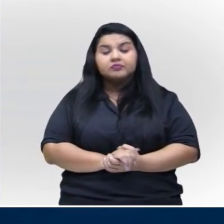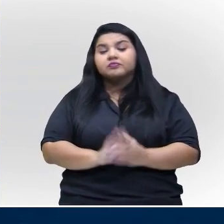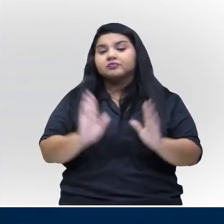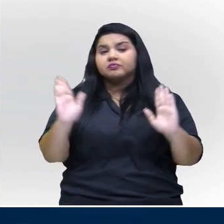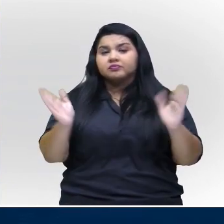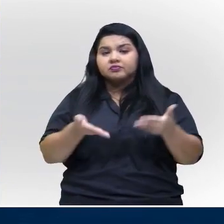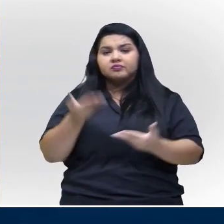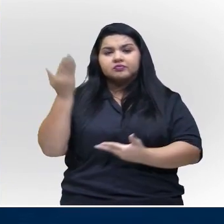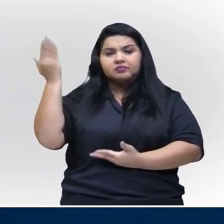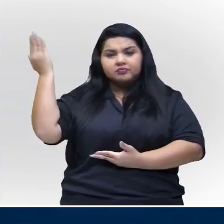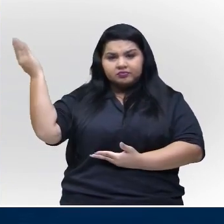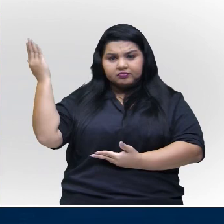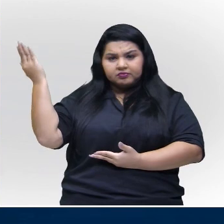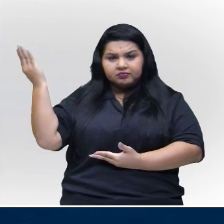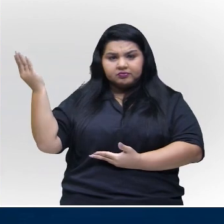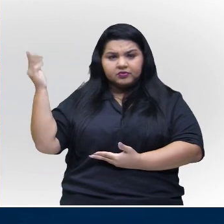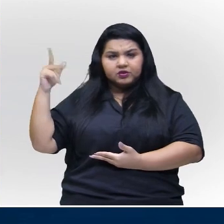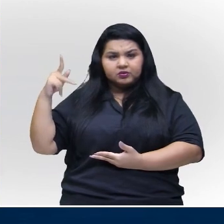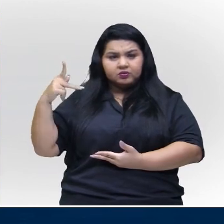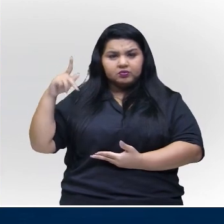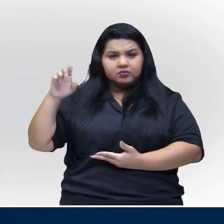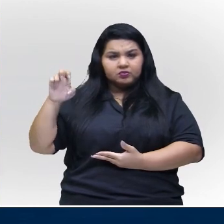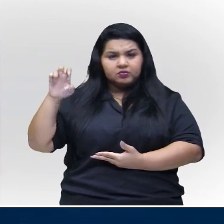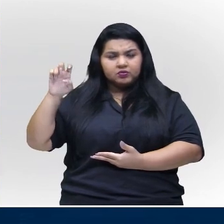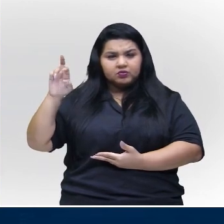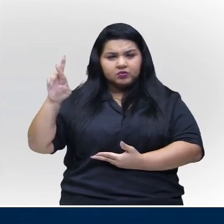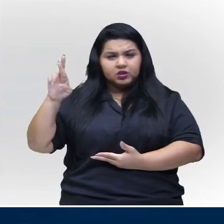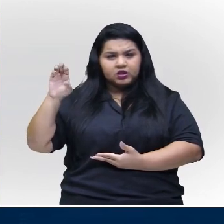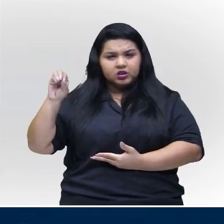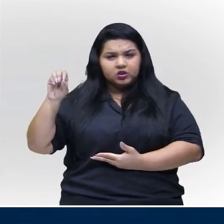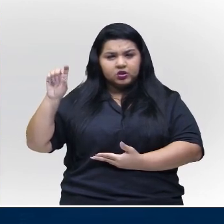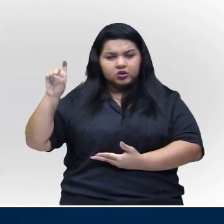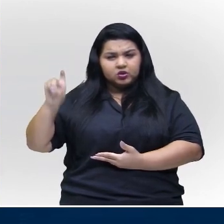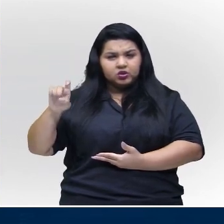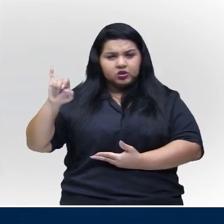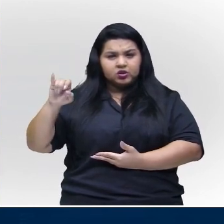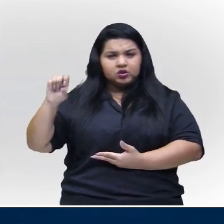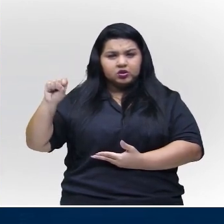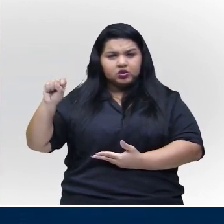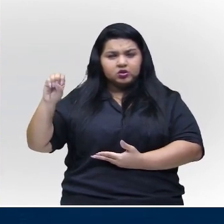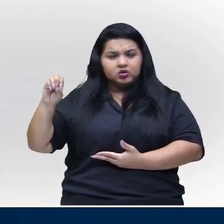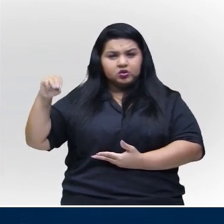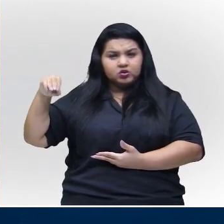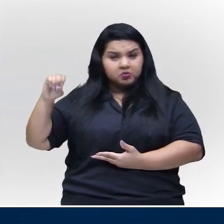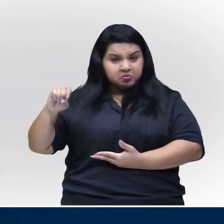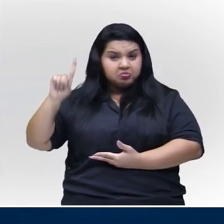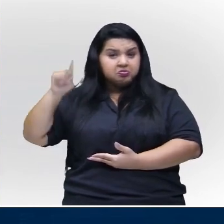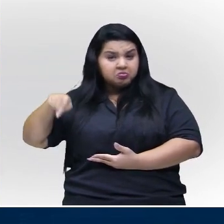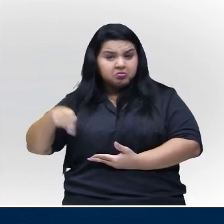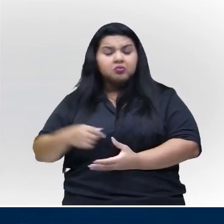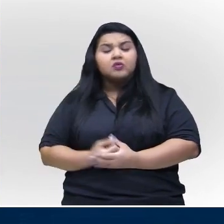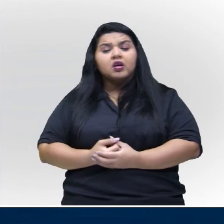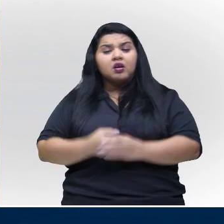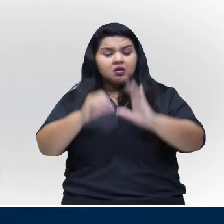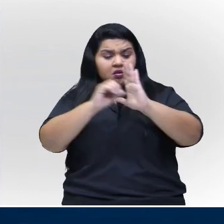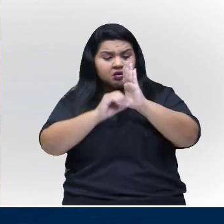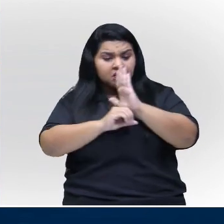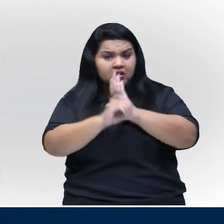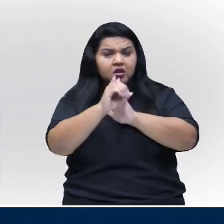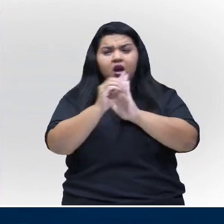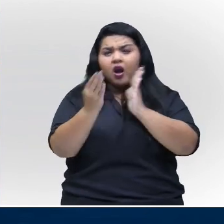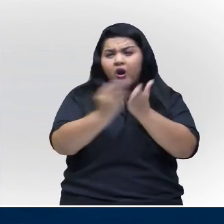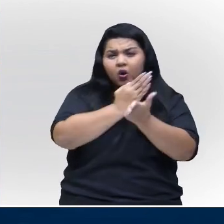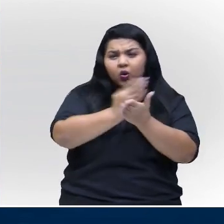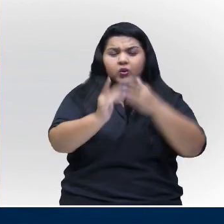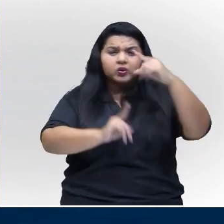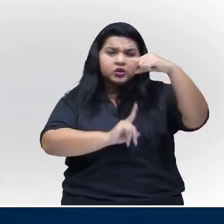chegamos agora nos peroxissomos. Estas organelas, elas são bolsas membranosas que contêm alguns